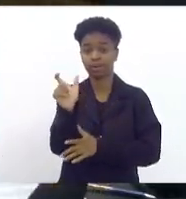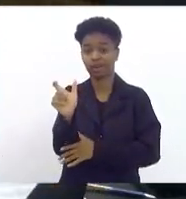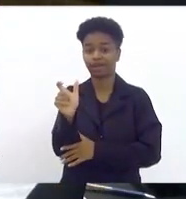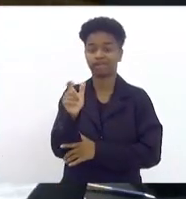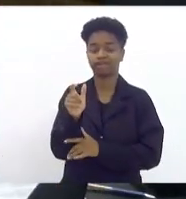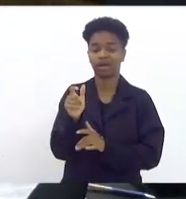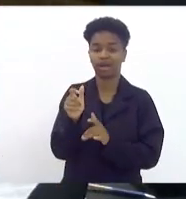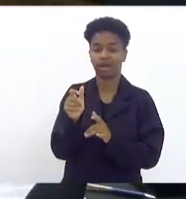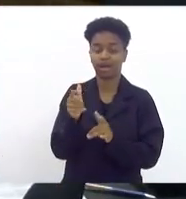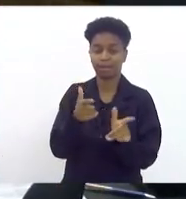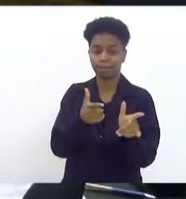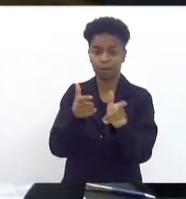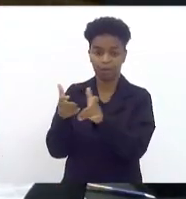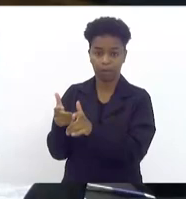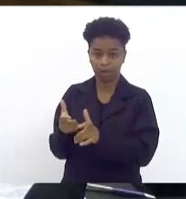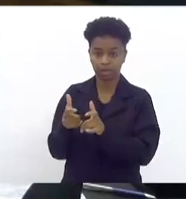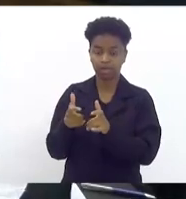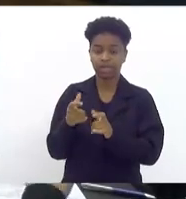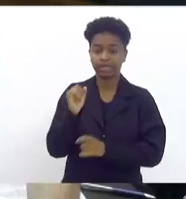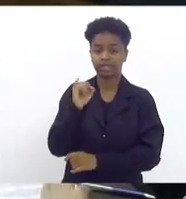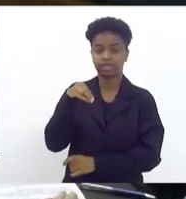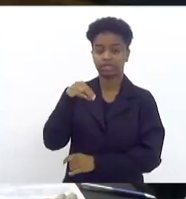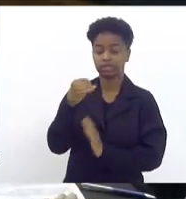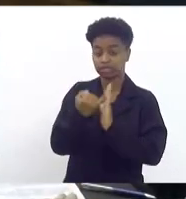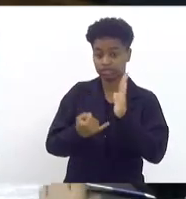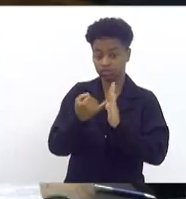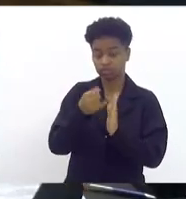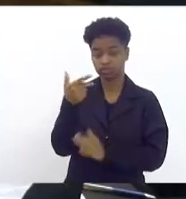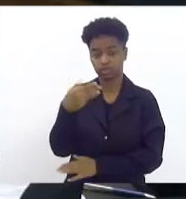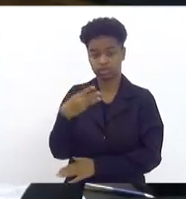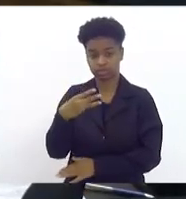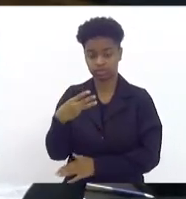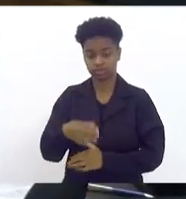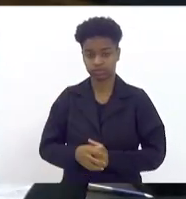palavra armas do inciso 3º.